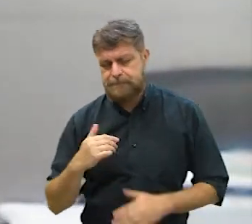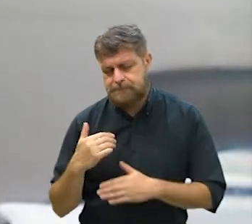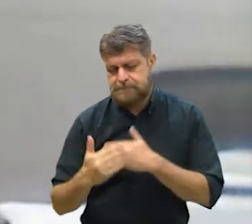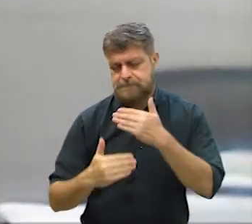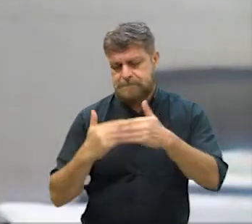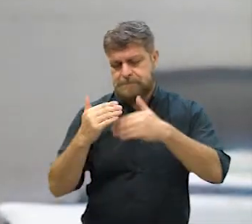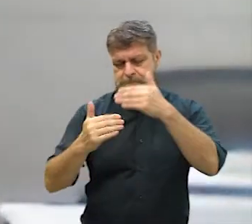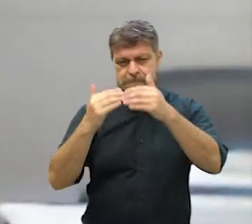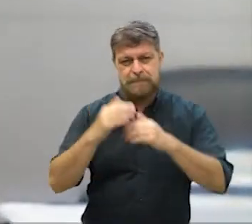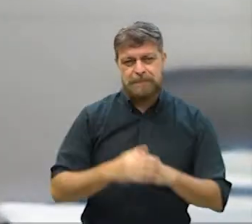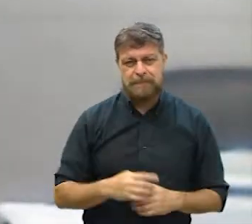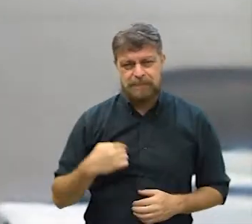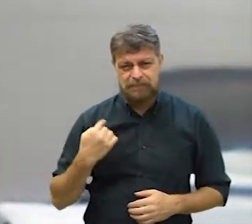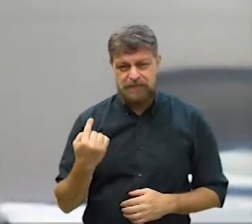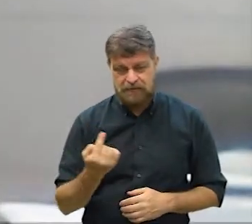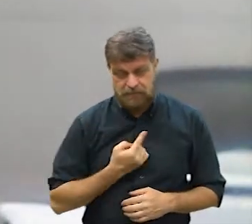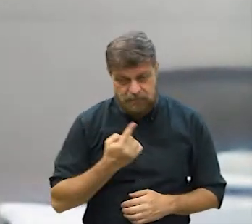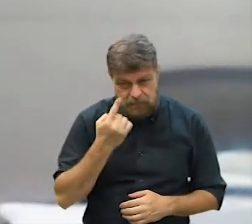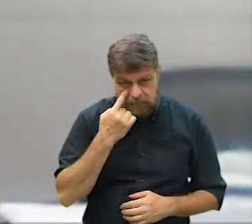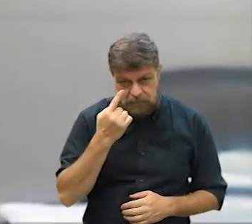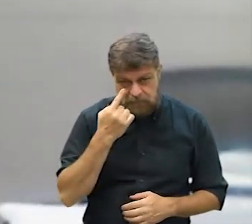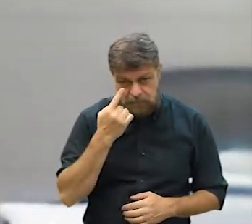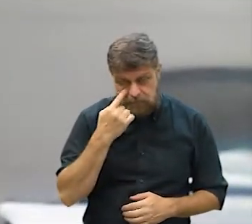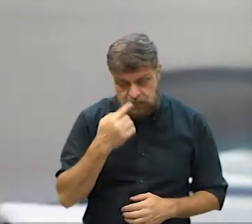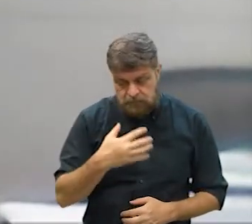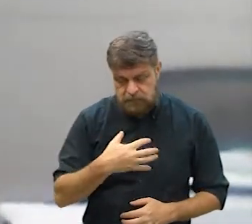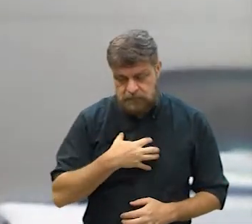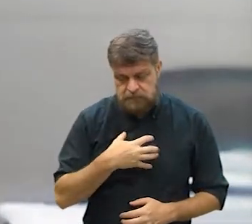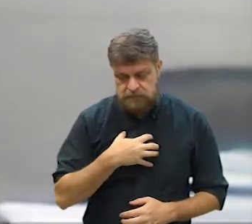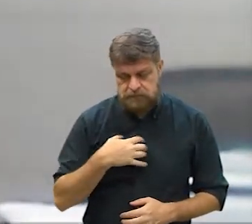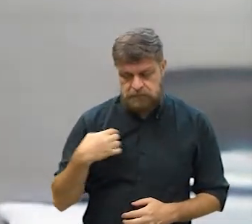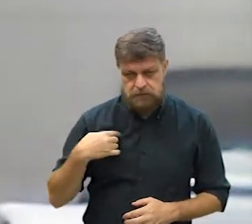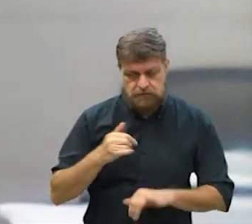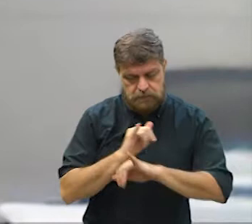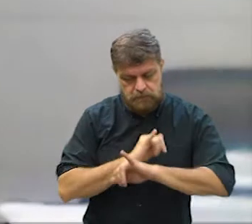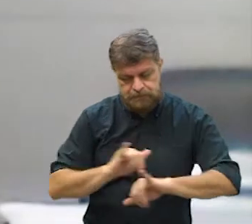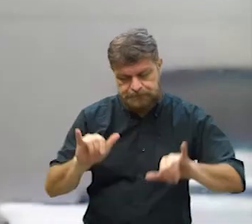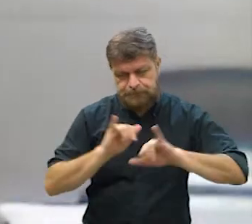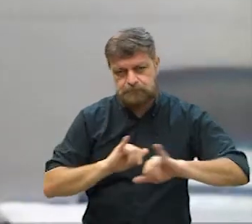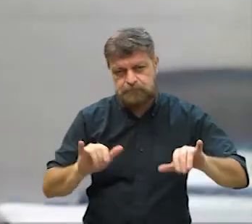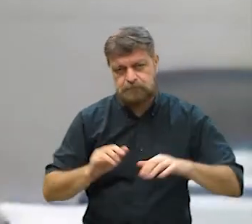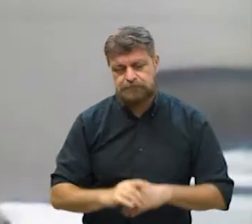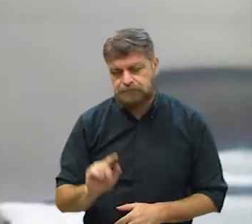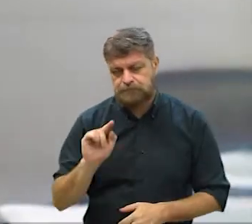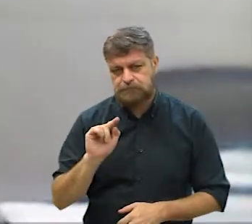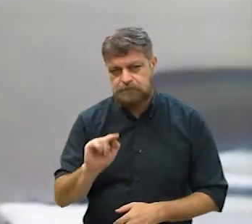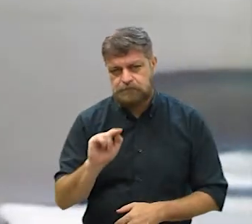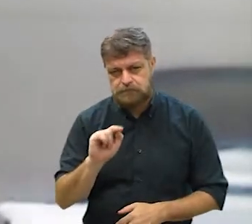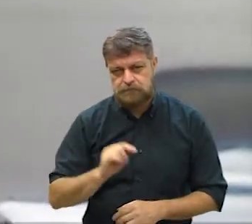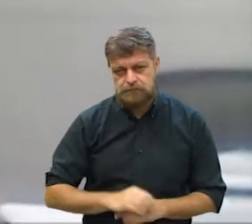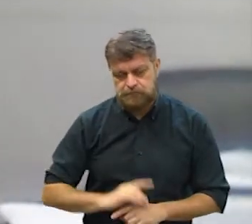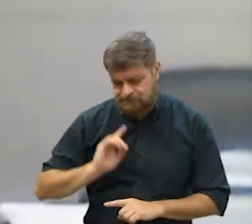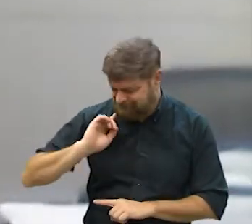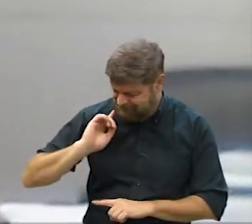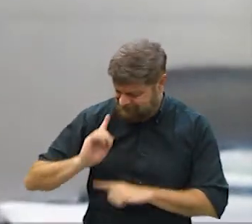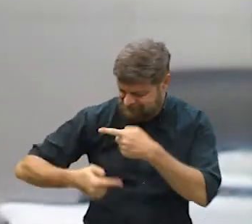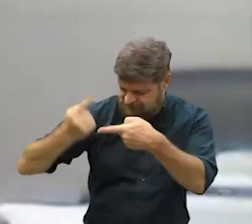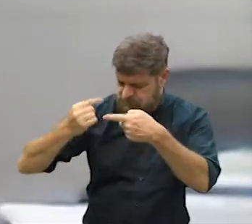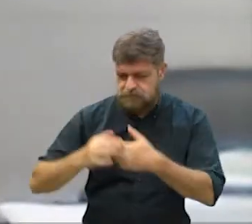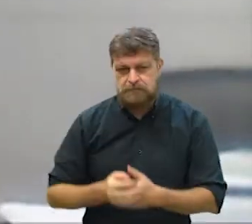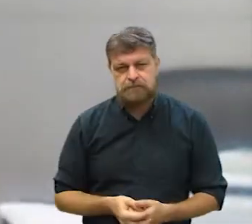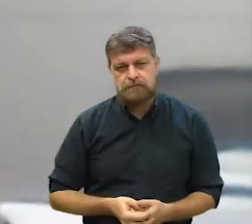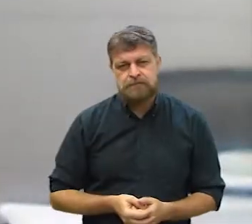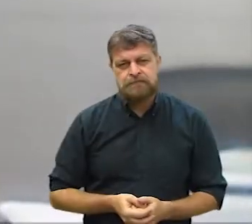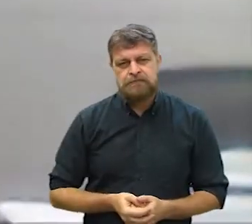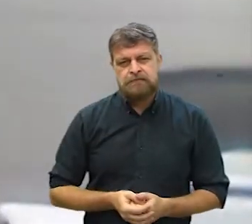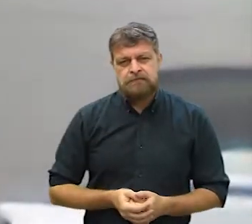avançar muito, que nós vamos, vocês vão ver, vocês vão sentir, nós vamos anunciar, tá, uma nova realidade. Tá? Eu